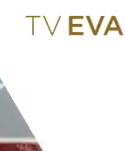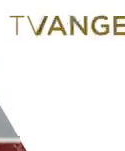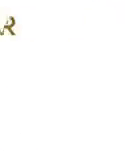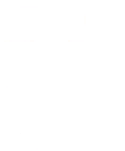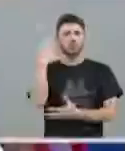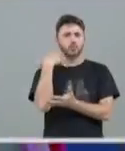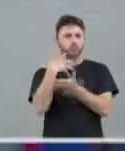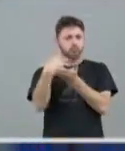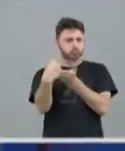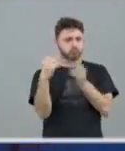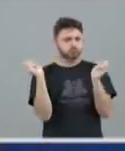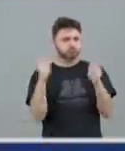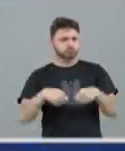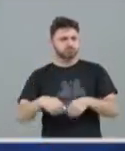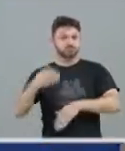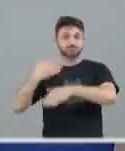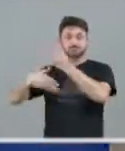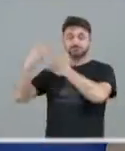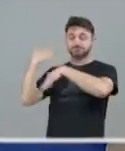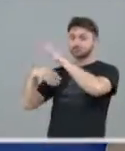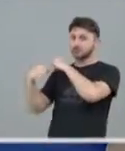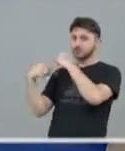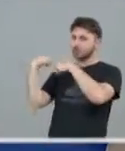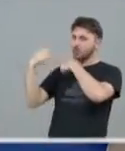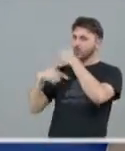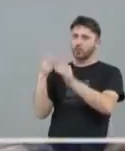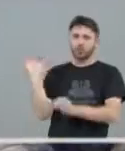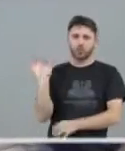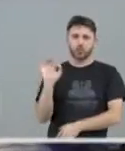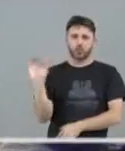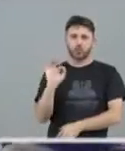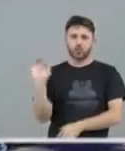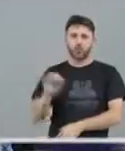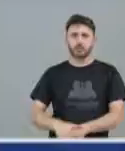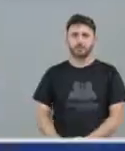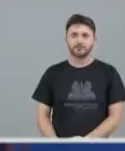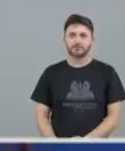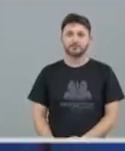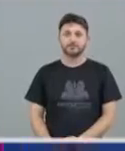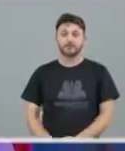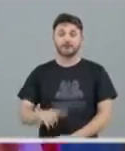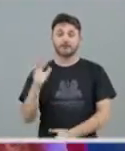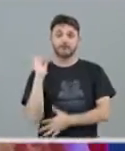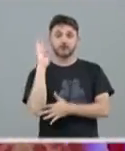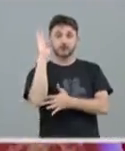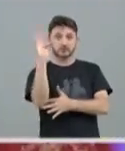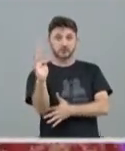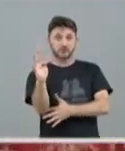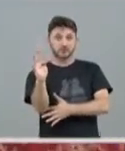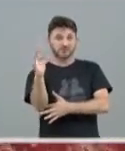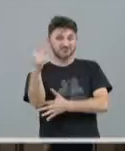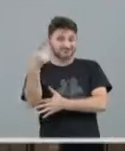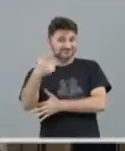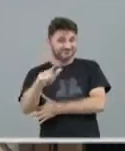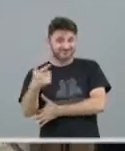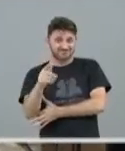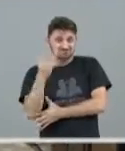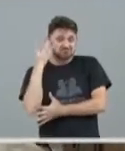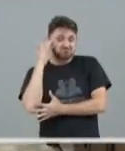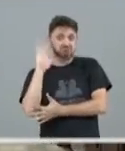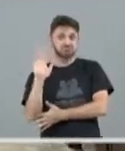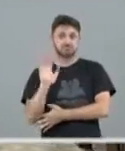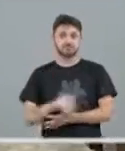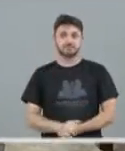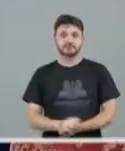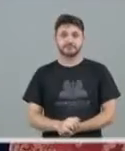Repete comigo. Passado não volta. Passado não volta. Futuro não temos. Futuro